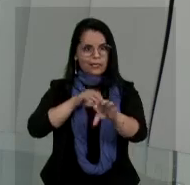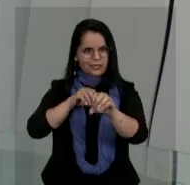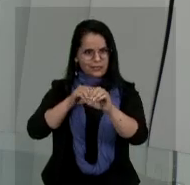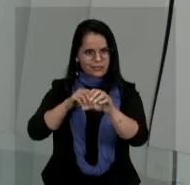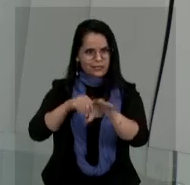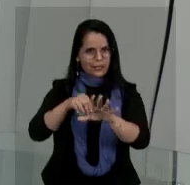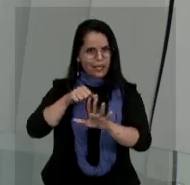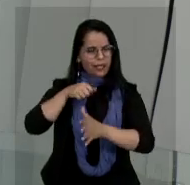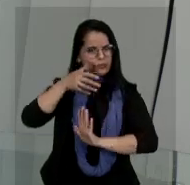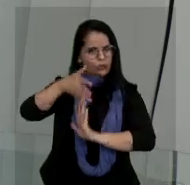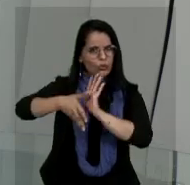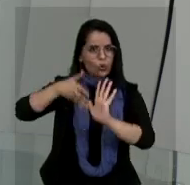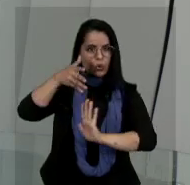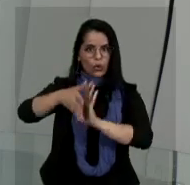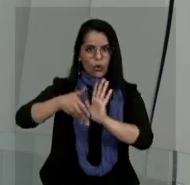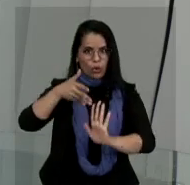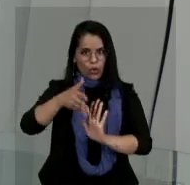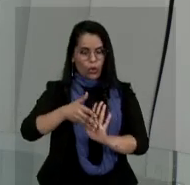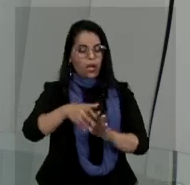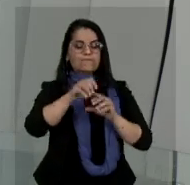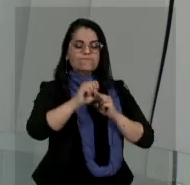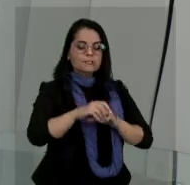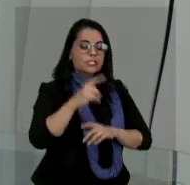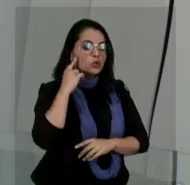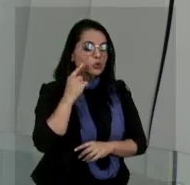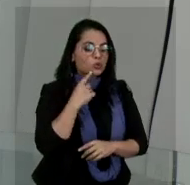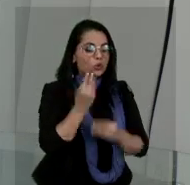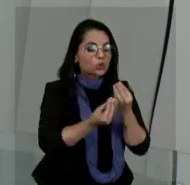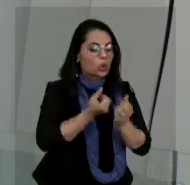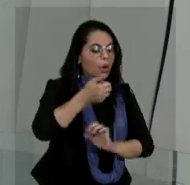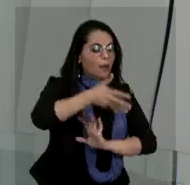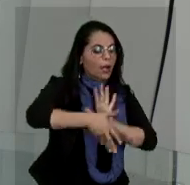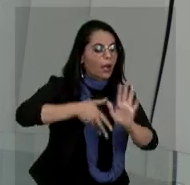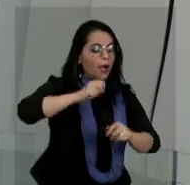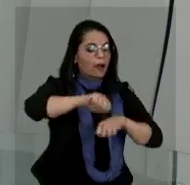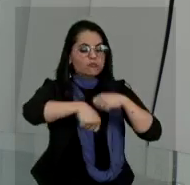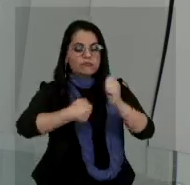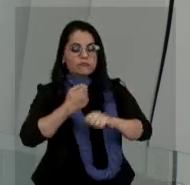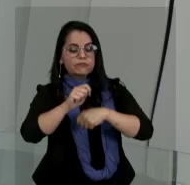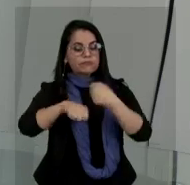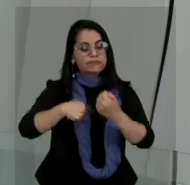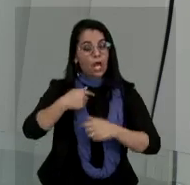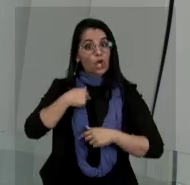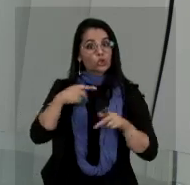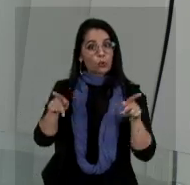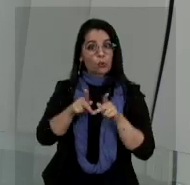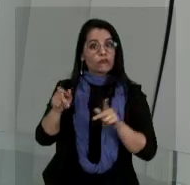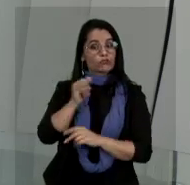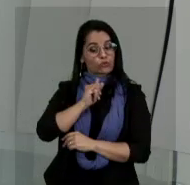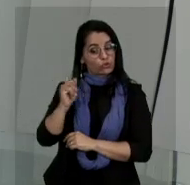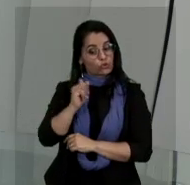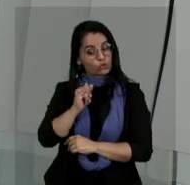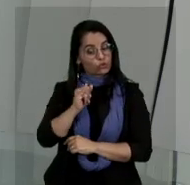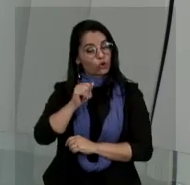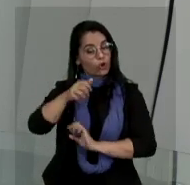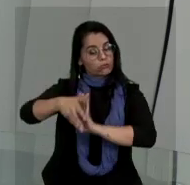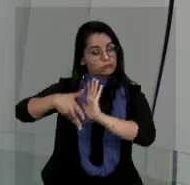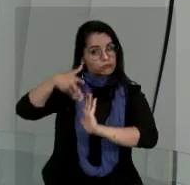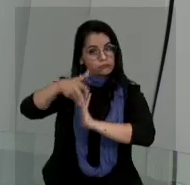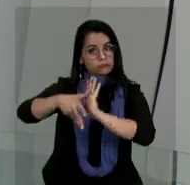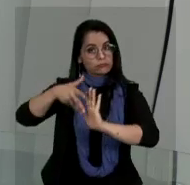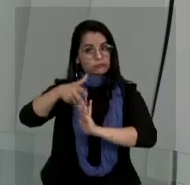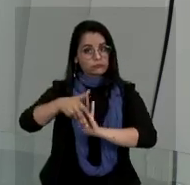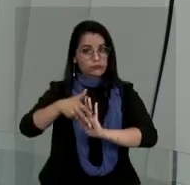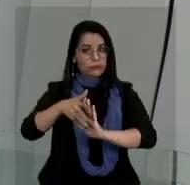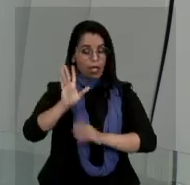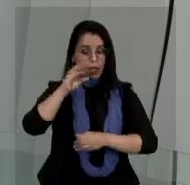ensinando Libras, alfabetizando o surdo, ela estaria como professora e instrutora da Libras,